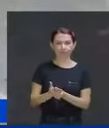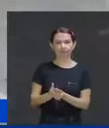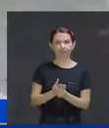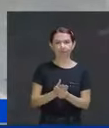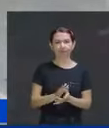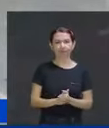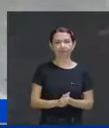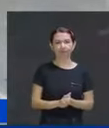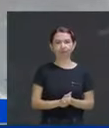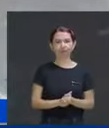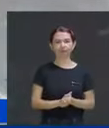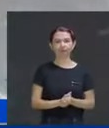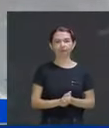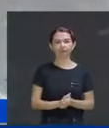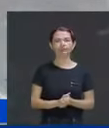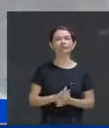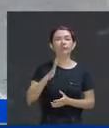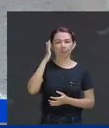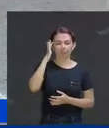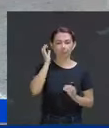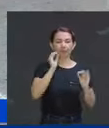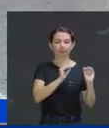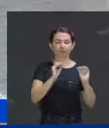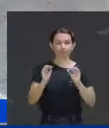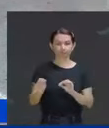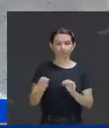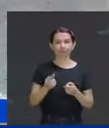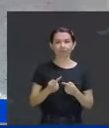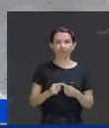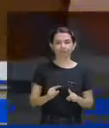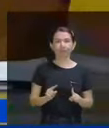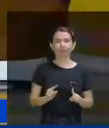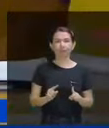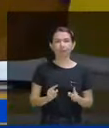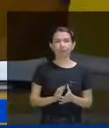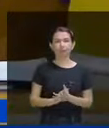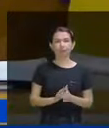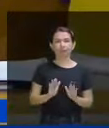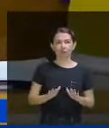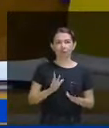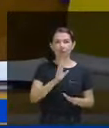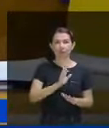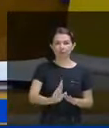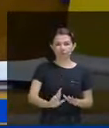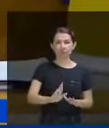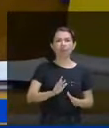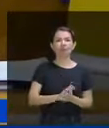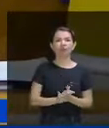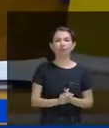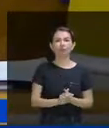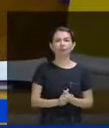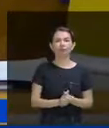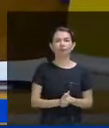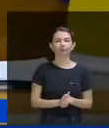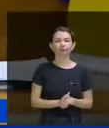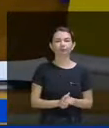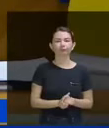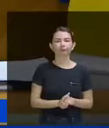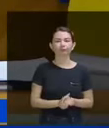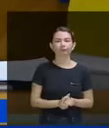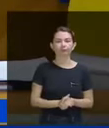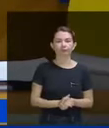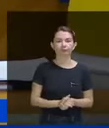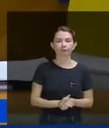será trazido em mesa na sessão de amanhã. Mas eu anuncio provisoriamente o resultado, né? Então, após